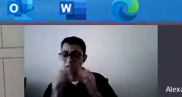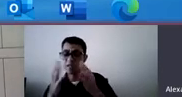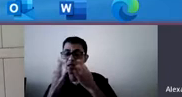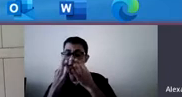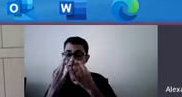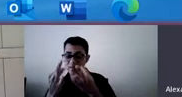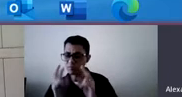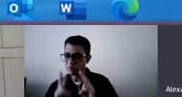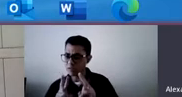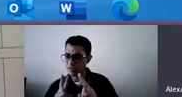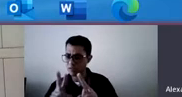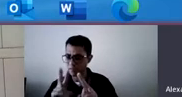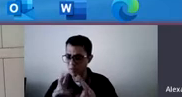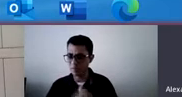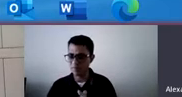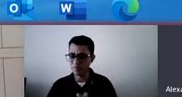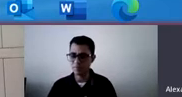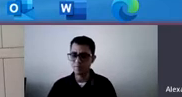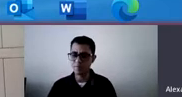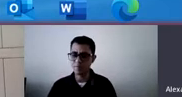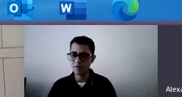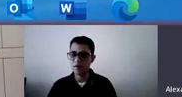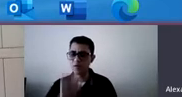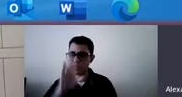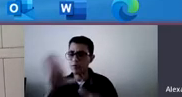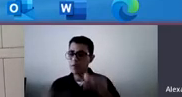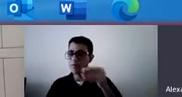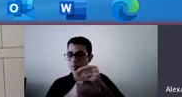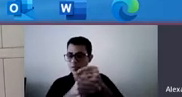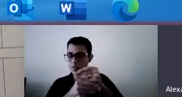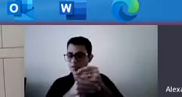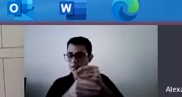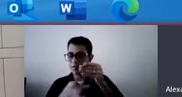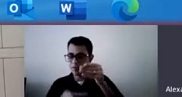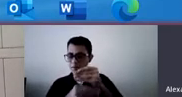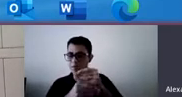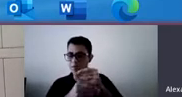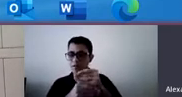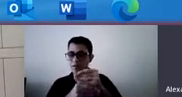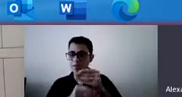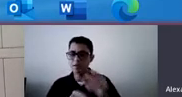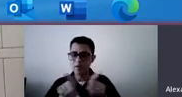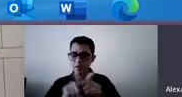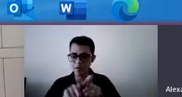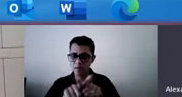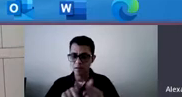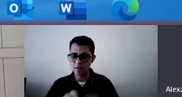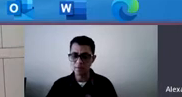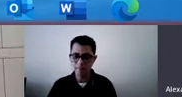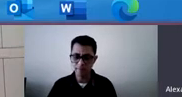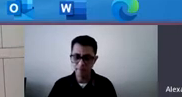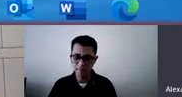com certeza. Você falou tudo. Deixa eu só fazer um comentário, Thaís. E aí, é a Thaís, né? Acho que é a Thaís. É a Thaís. Gente, eu acho